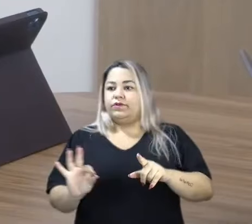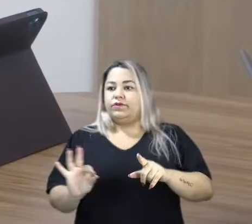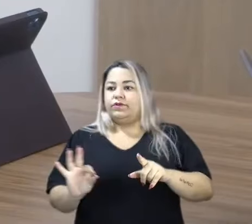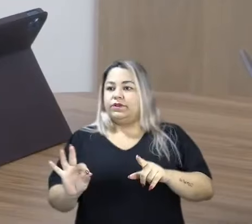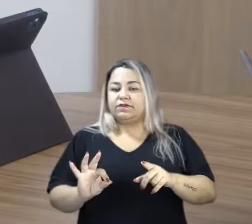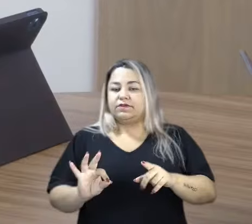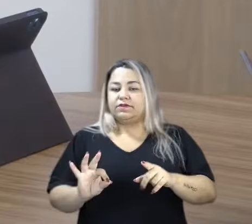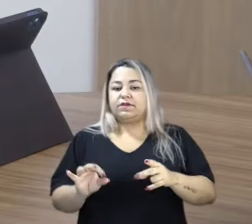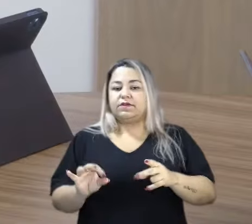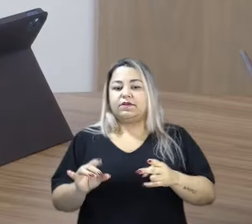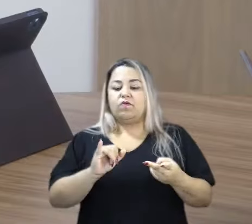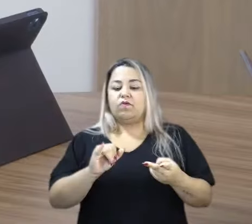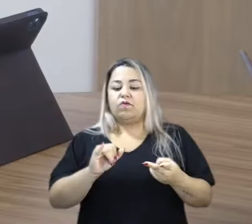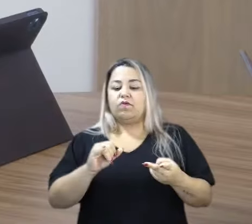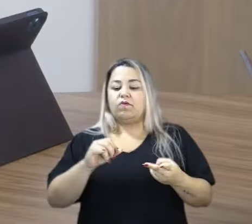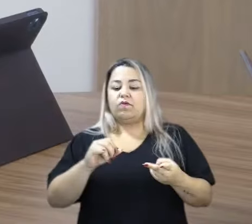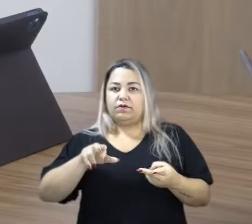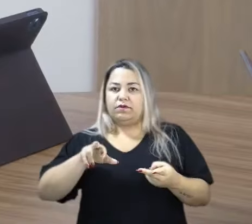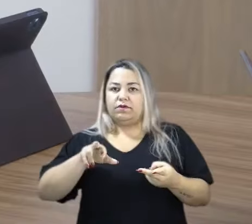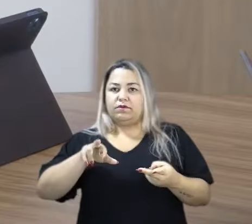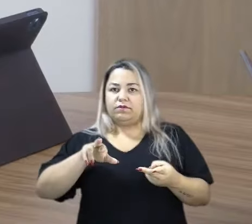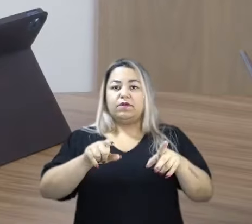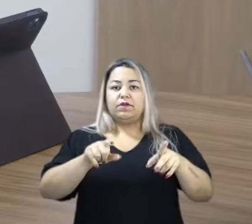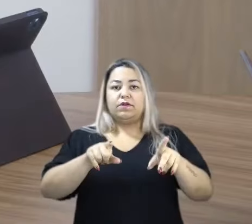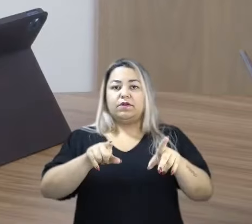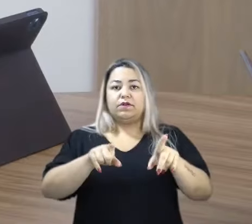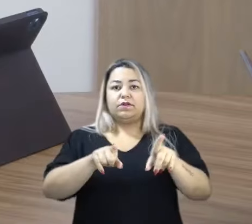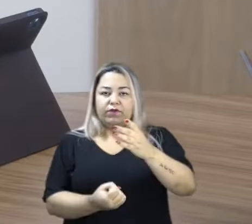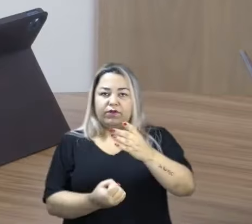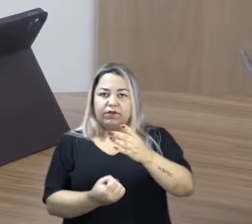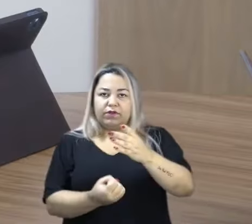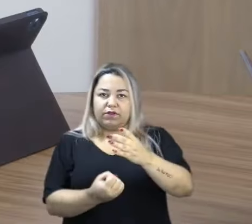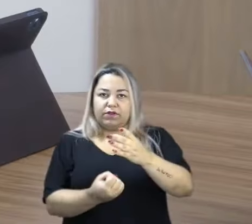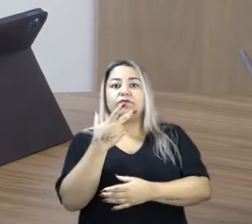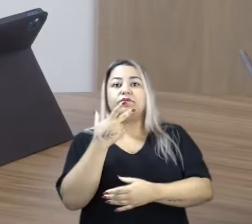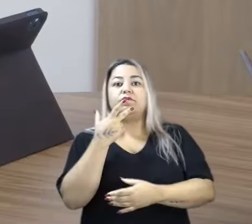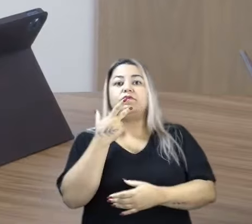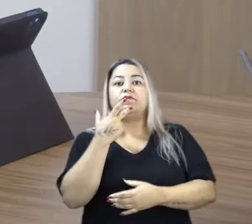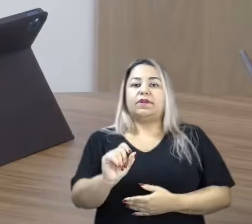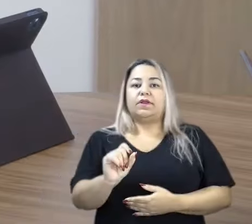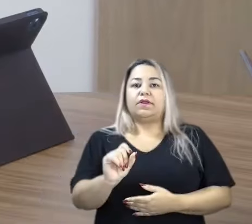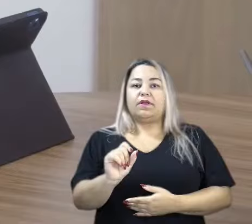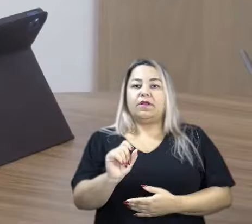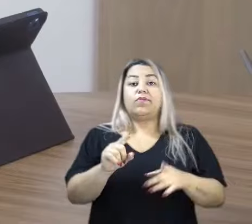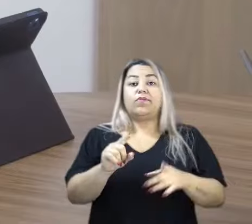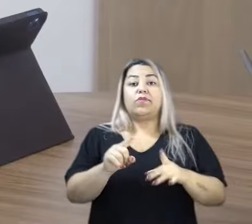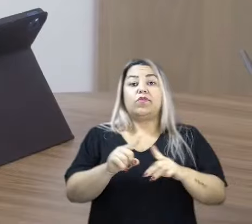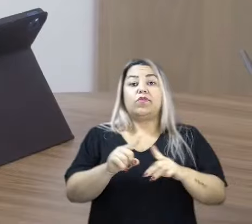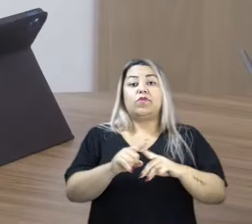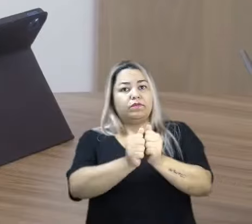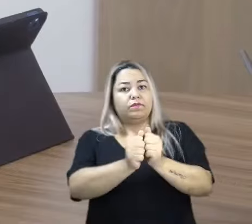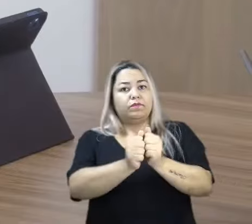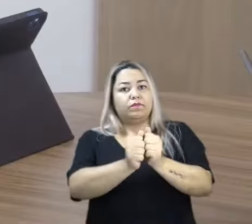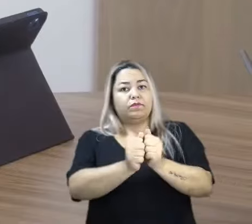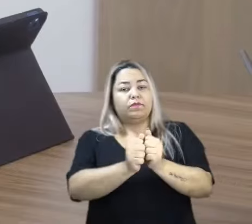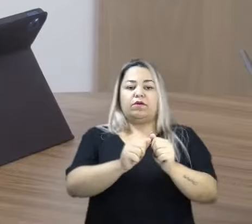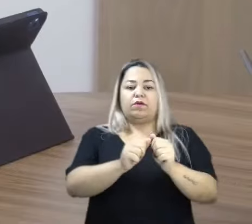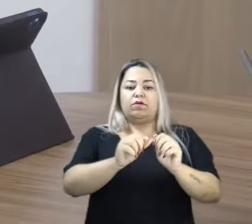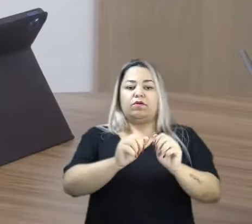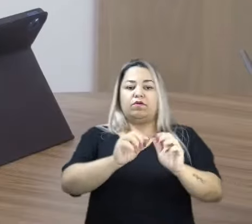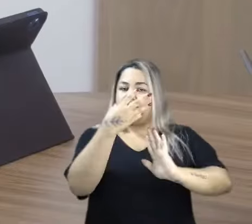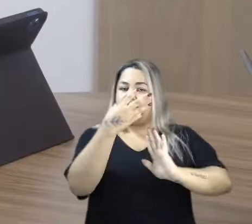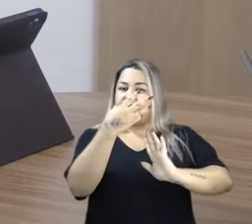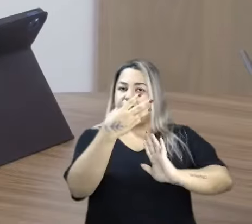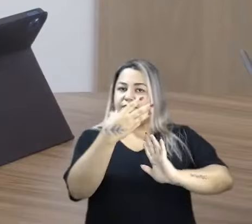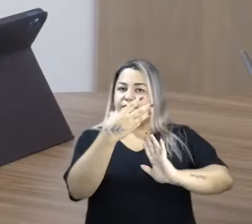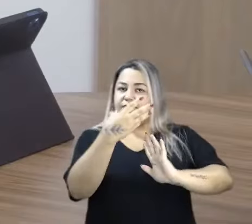plano de estruturação, que ele foi criado, né, junto com os quilombolas, que é o que a gente chama de